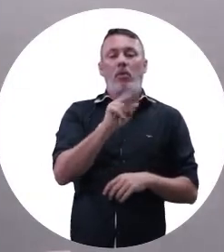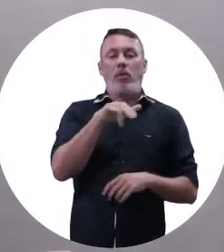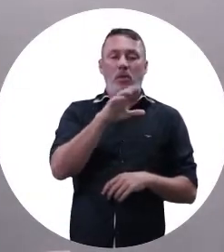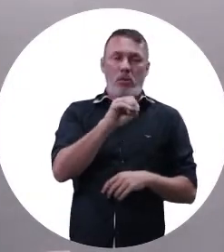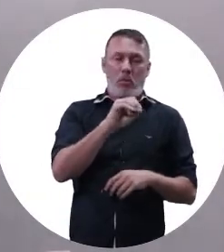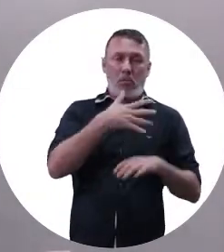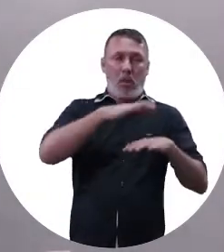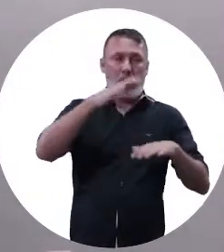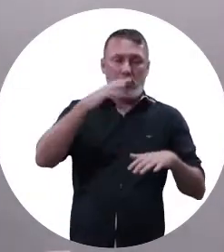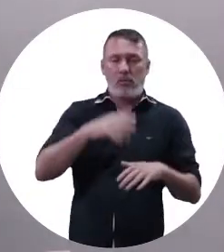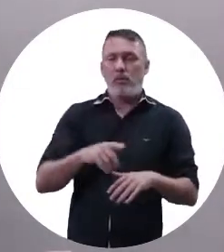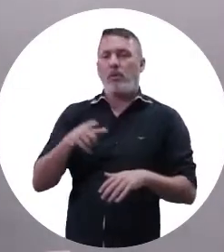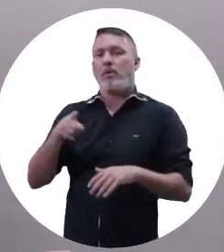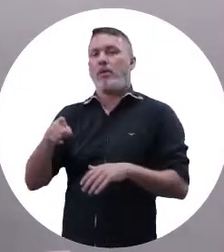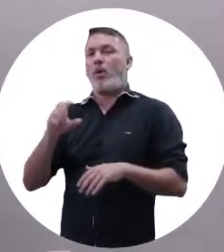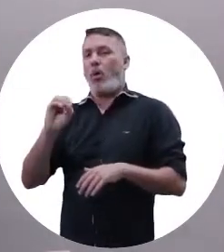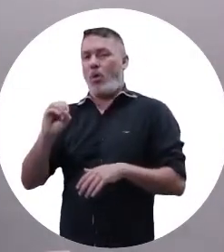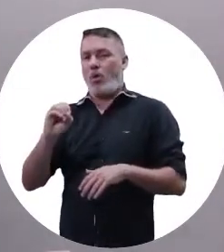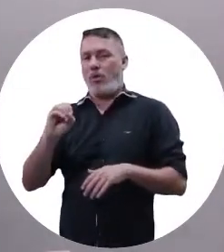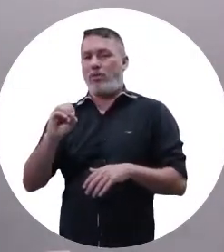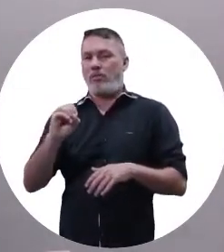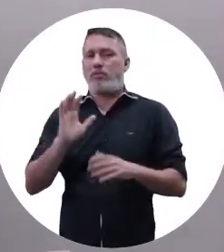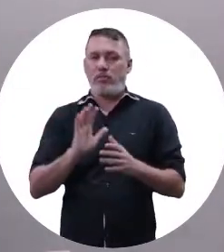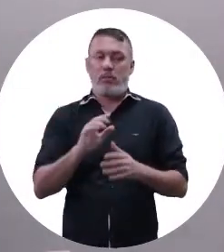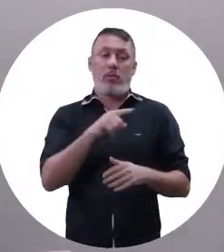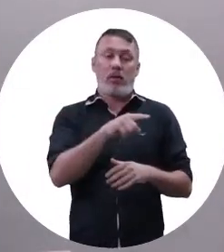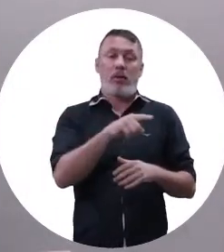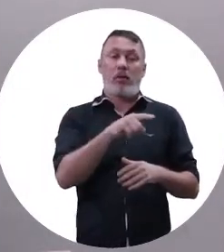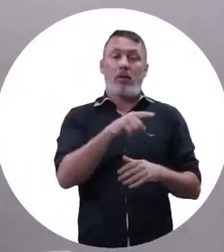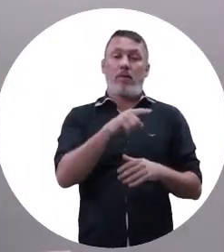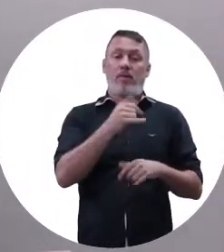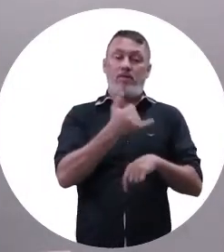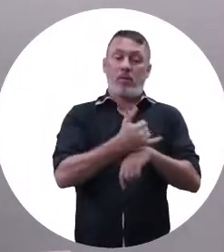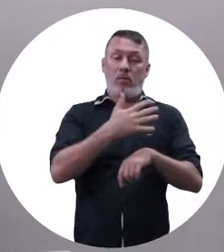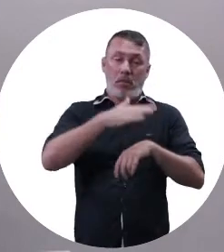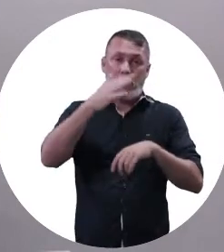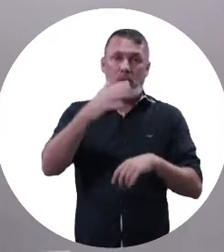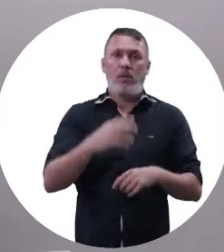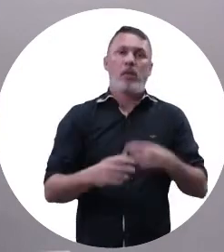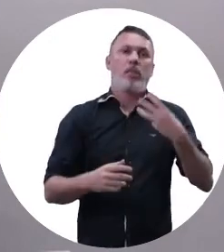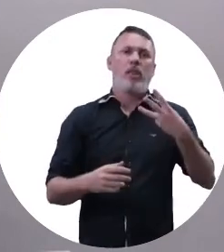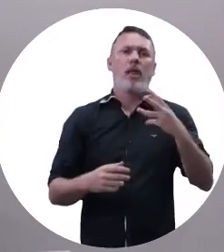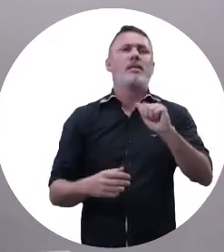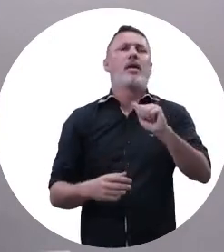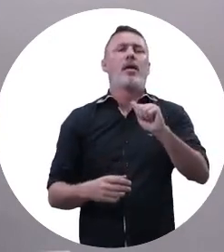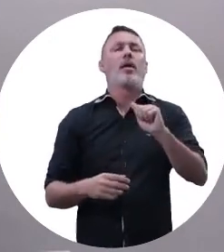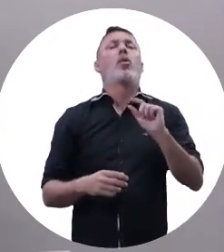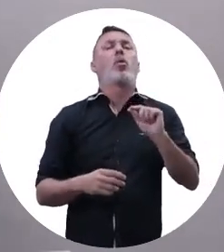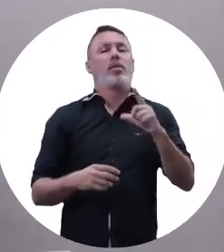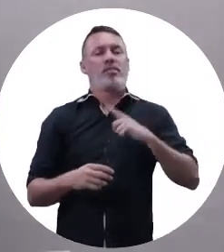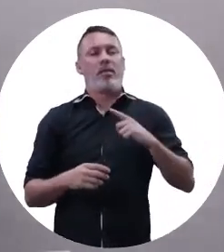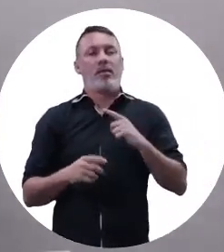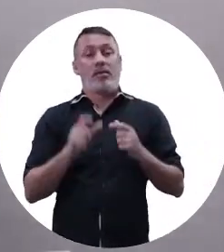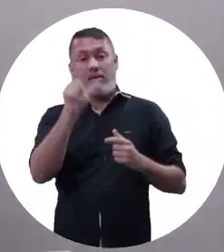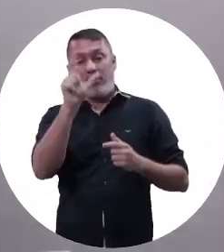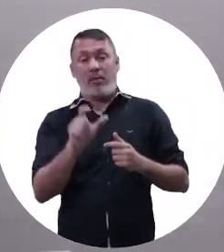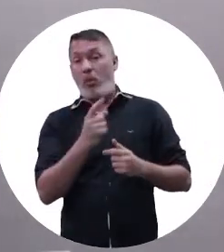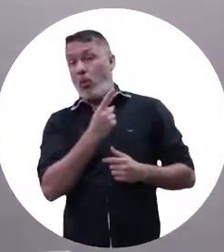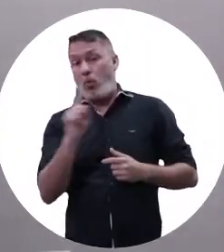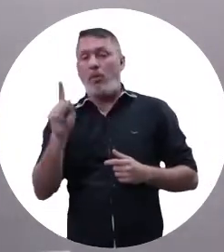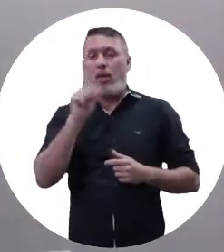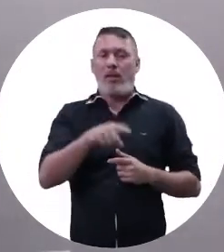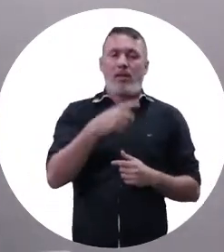família 6A. Alumínio 3A, então ele possui 3 elétrons na sua última camada,